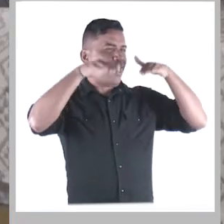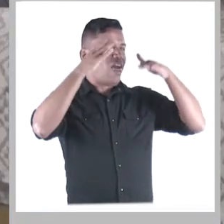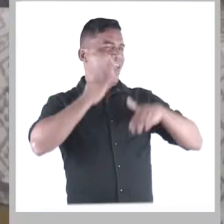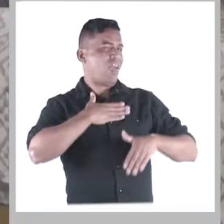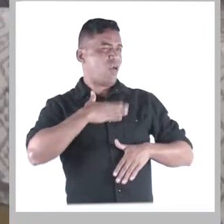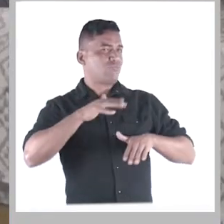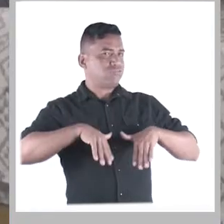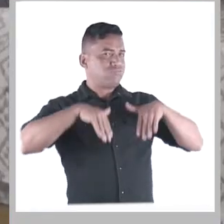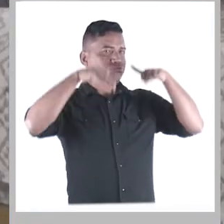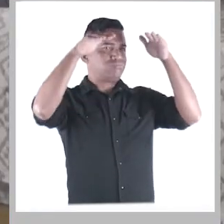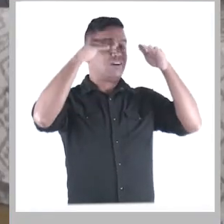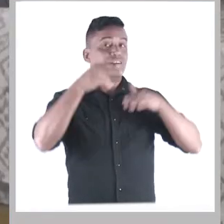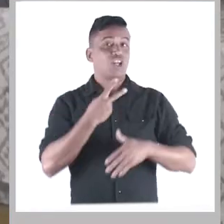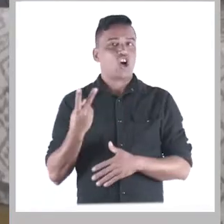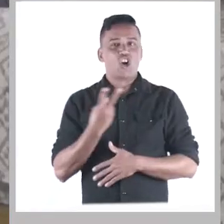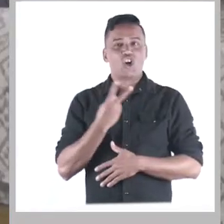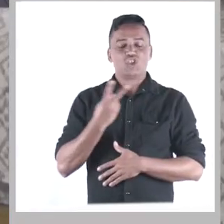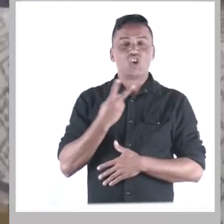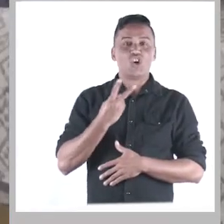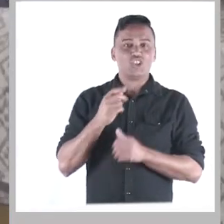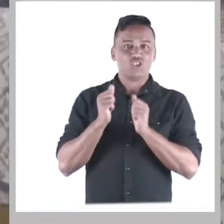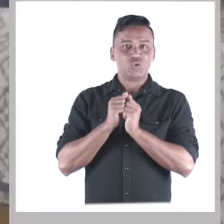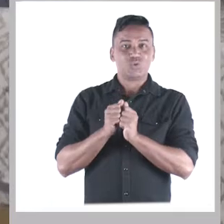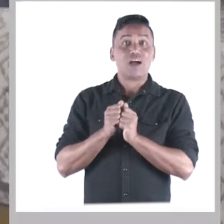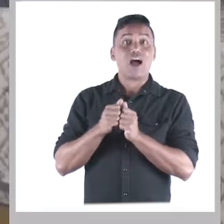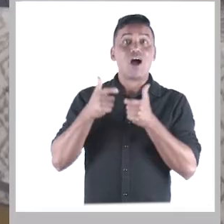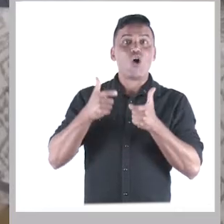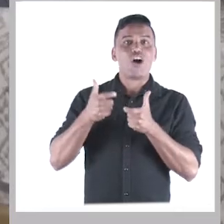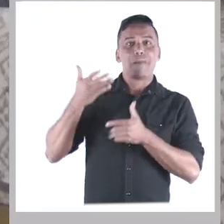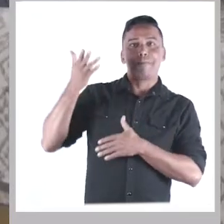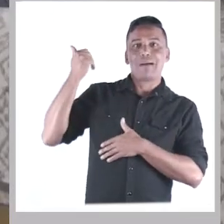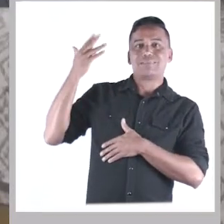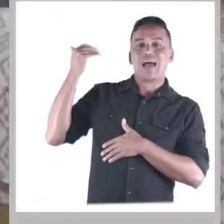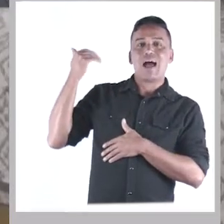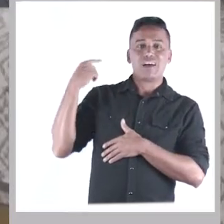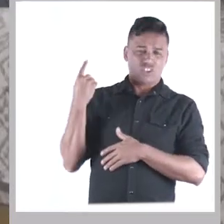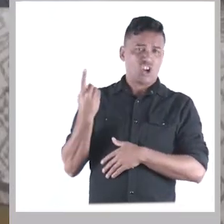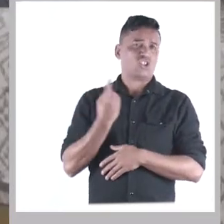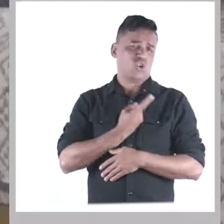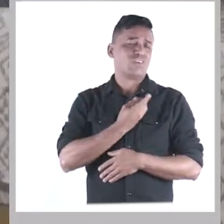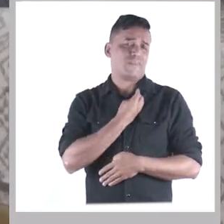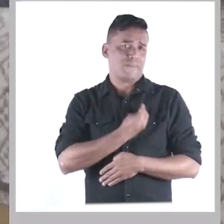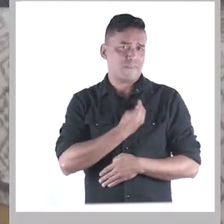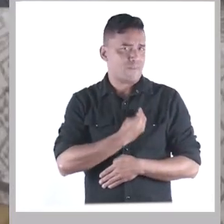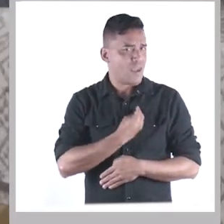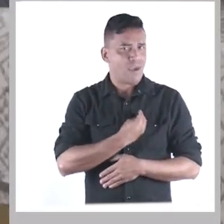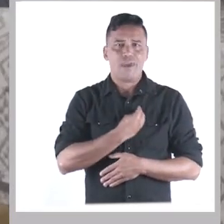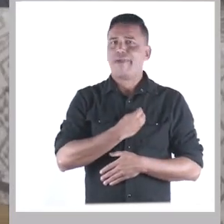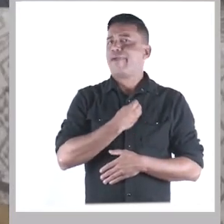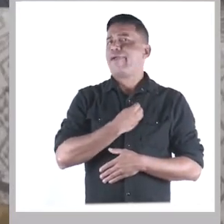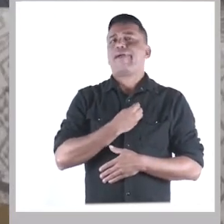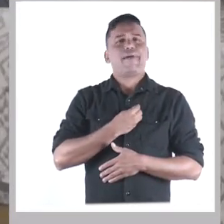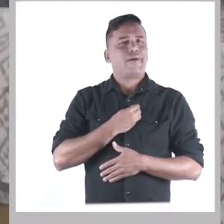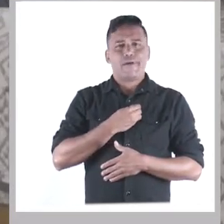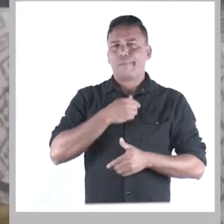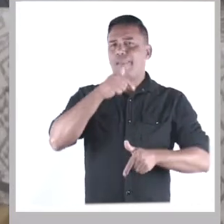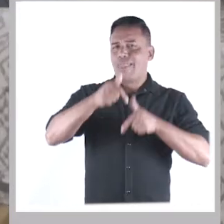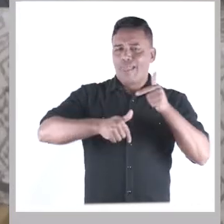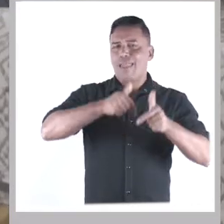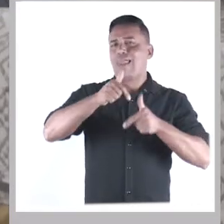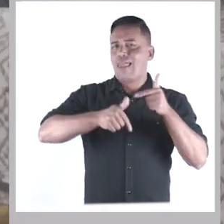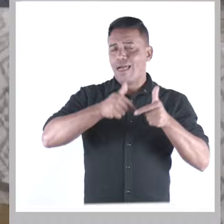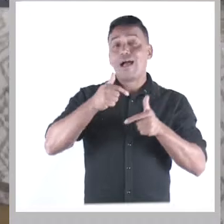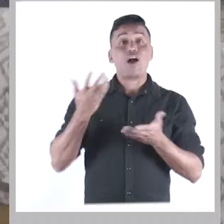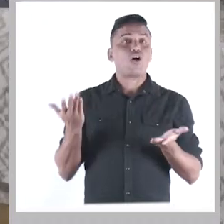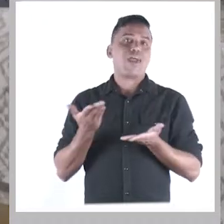acho interessante que é um comentário que ele faz se referindo a nós dois juntos no passado. Ele fala, não, a gente viveu, a gente correu o